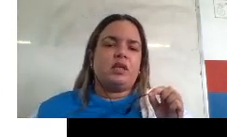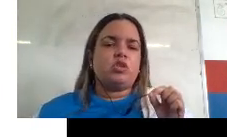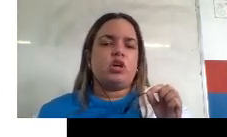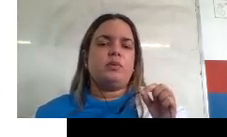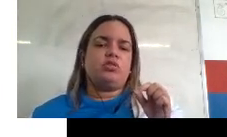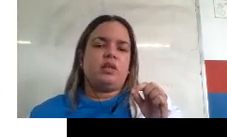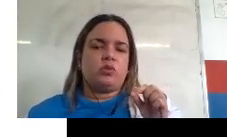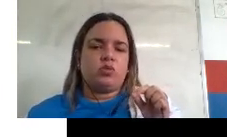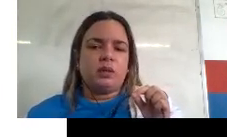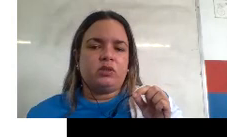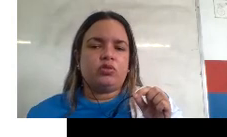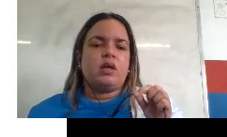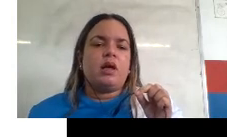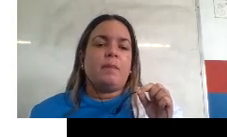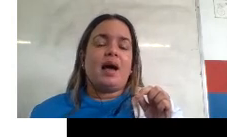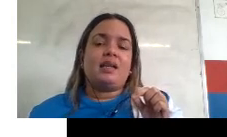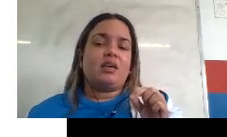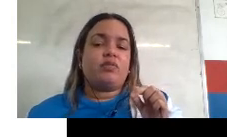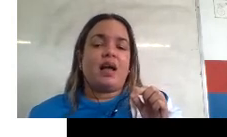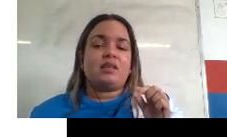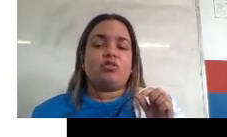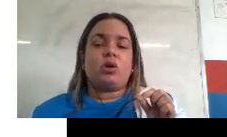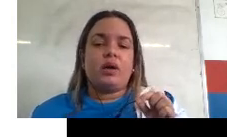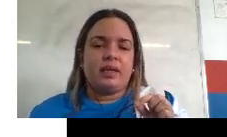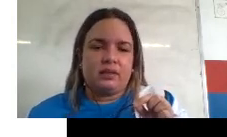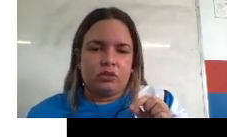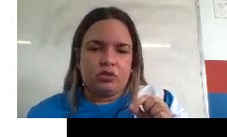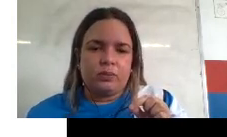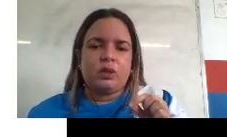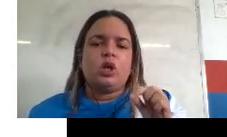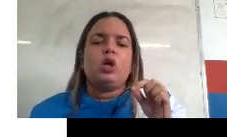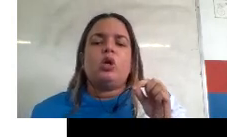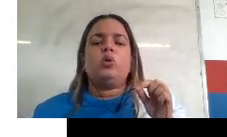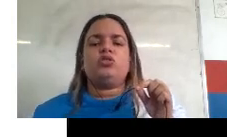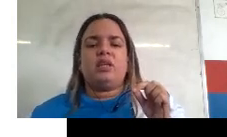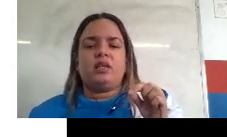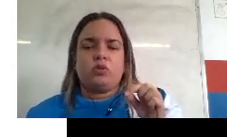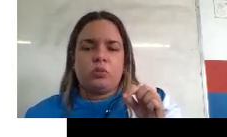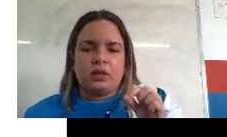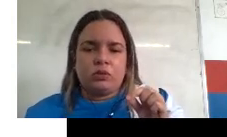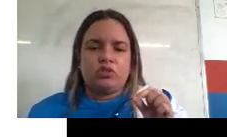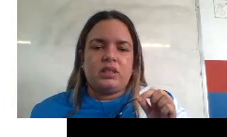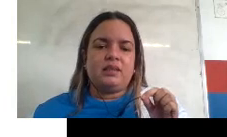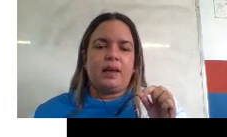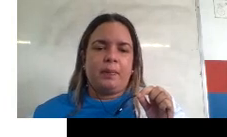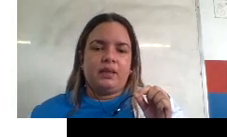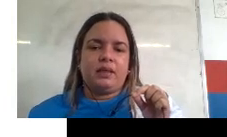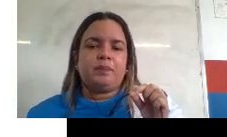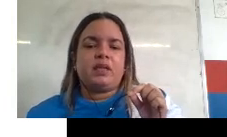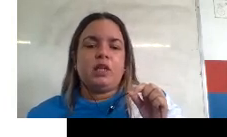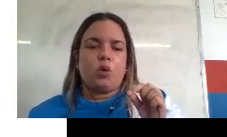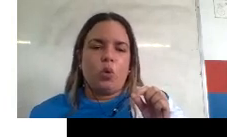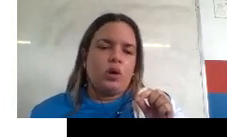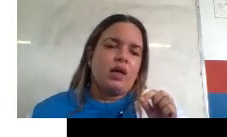Terceiro, sobre os direitos humanos, marque as frases corretas. Os direitos humanos